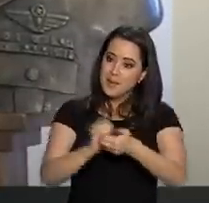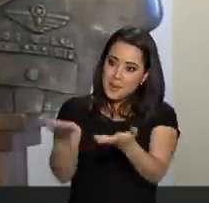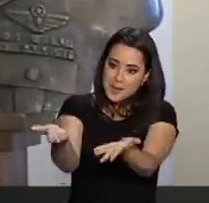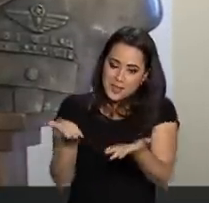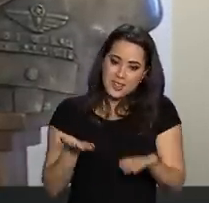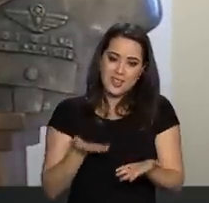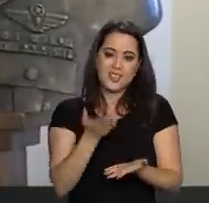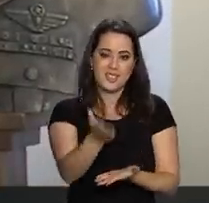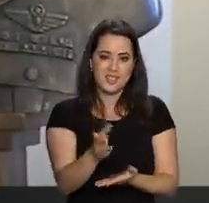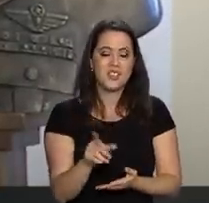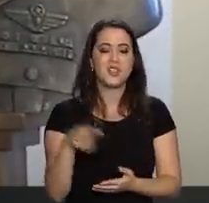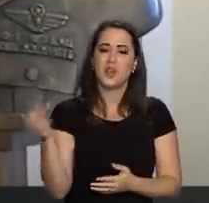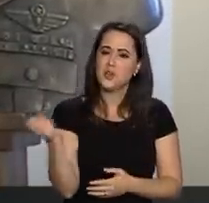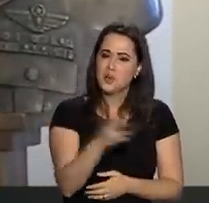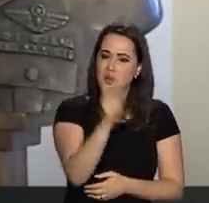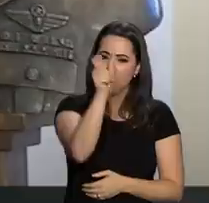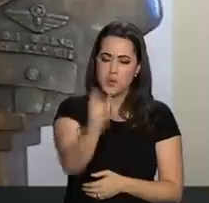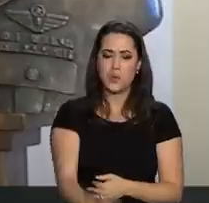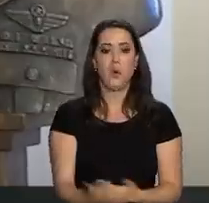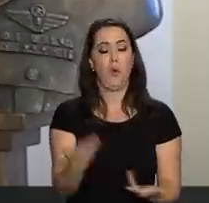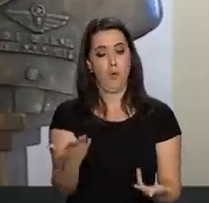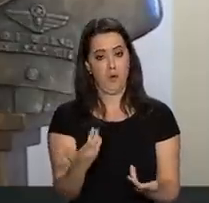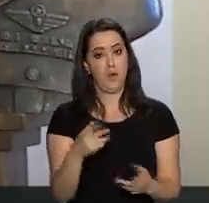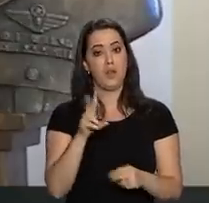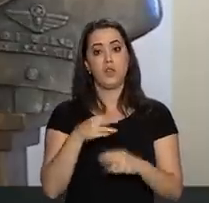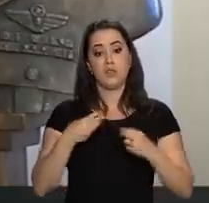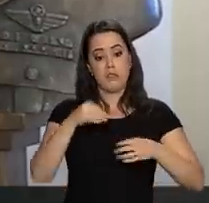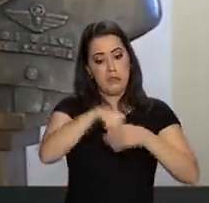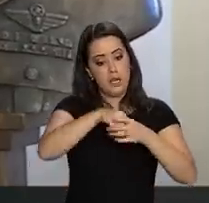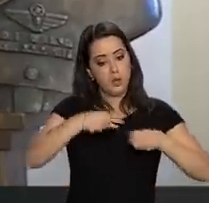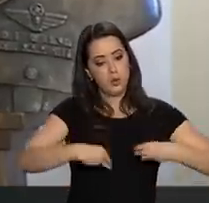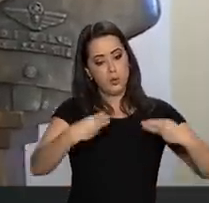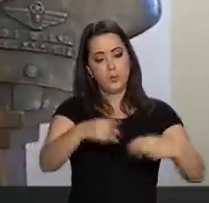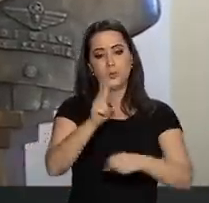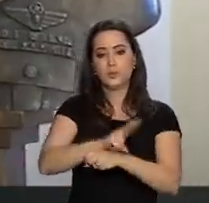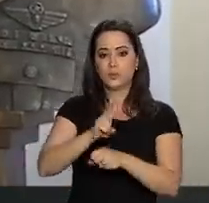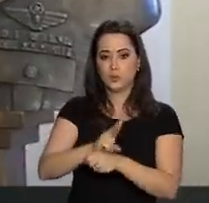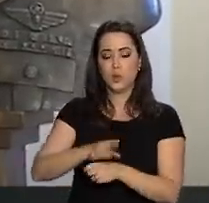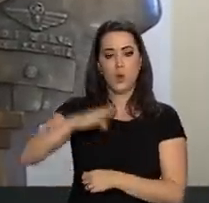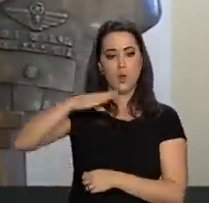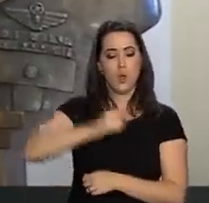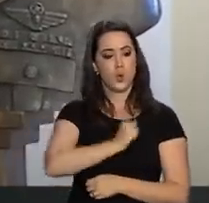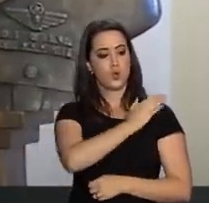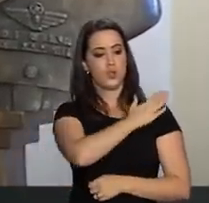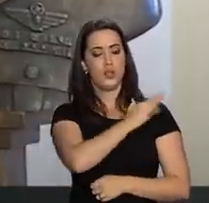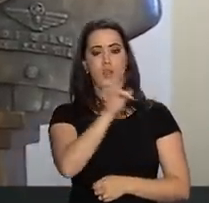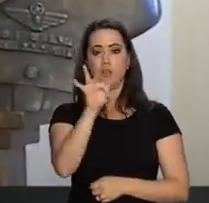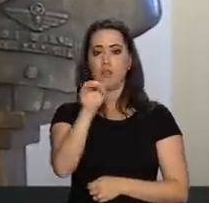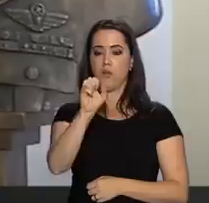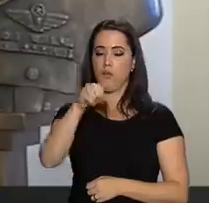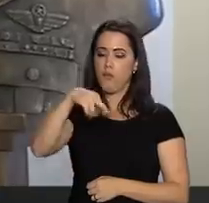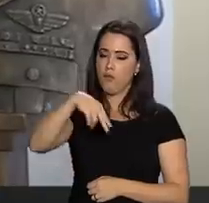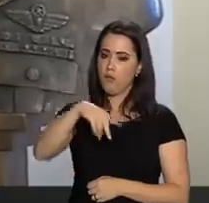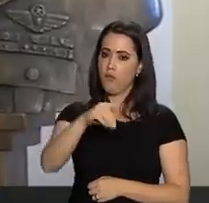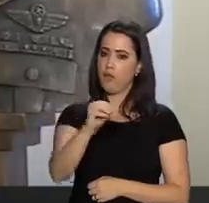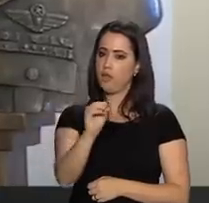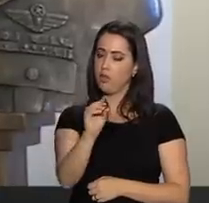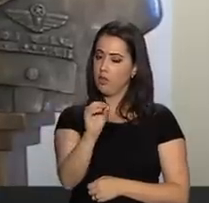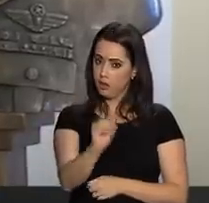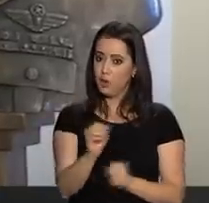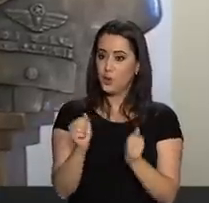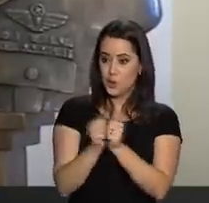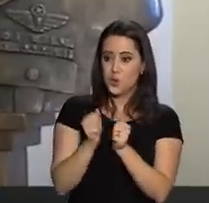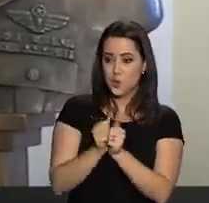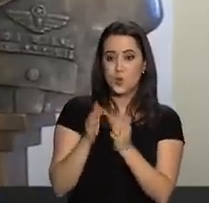chegada de um sangue novo na defesa, o general Fernando, meu colega contemporâneo de